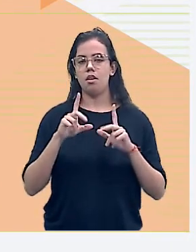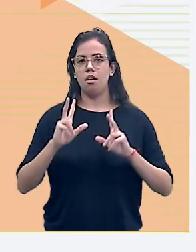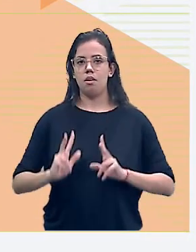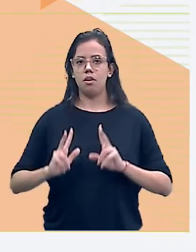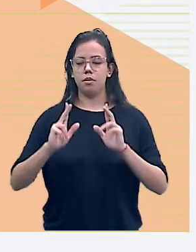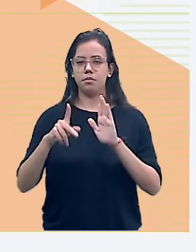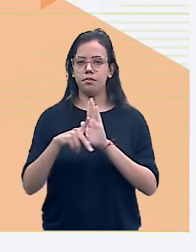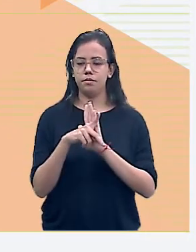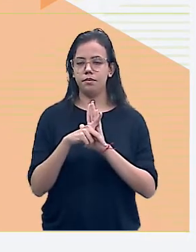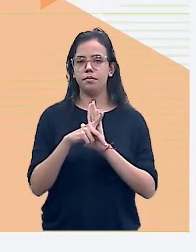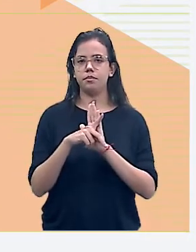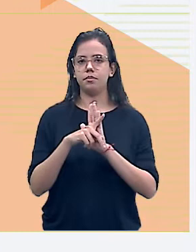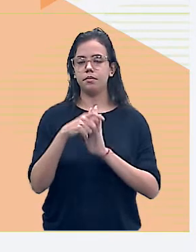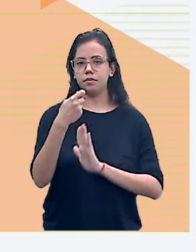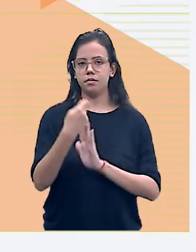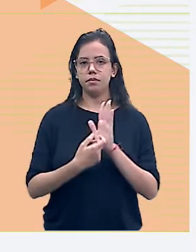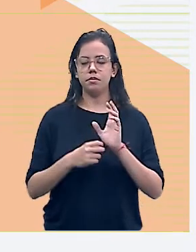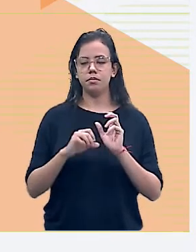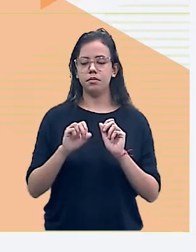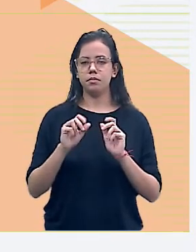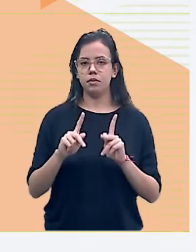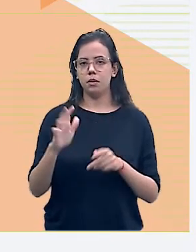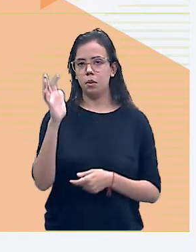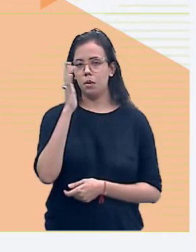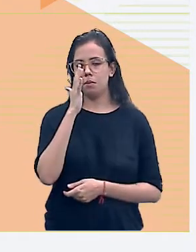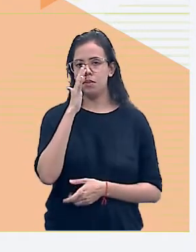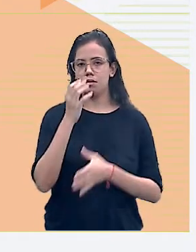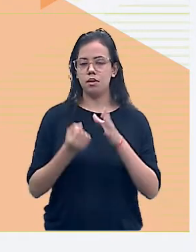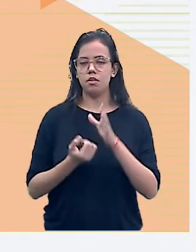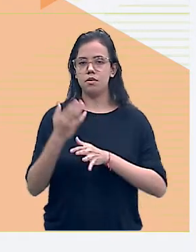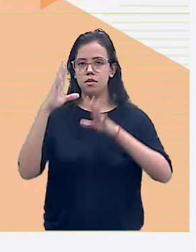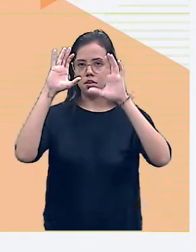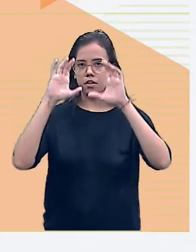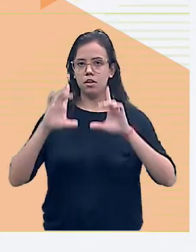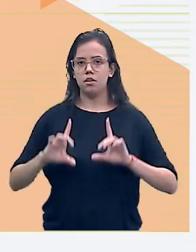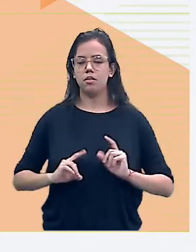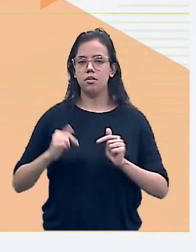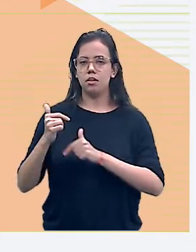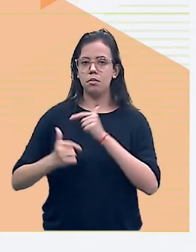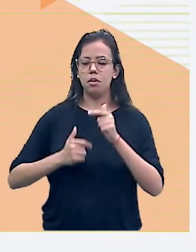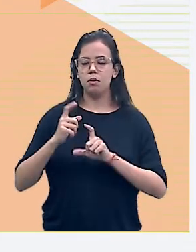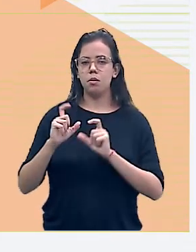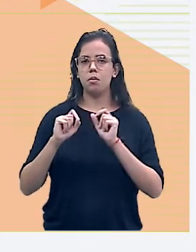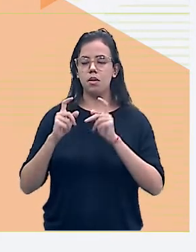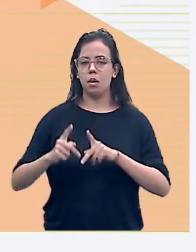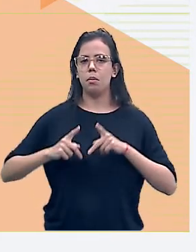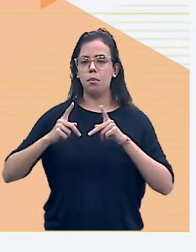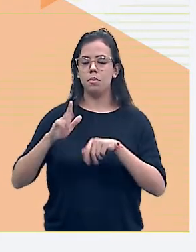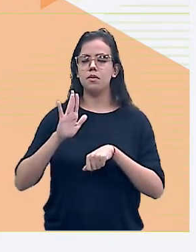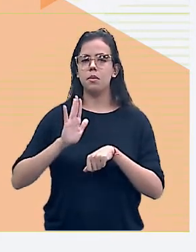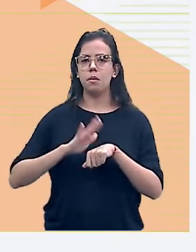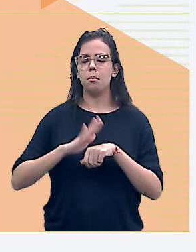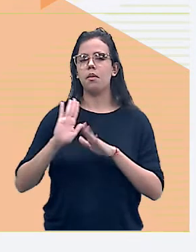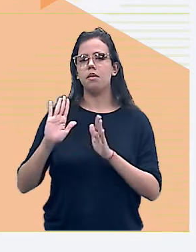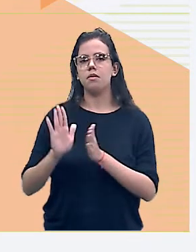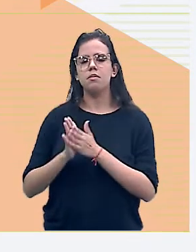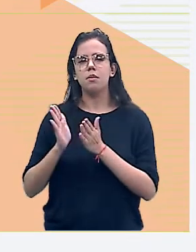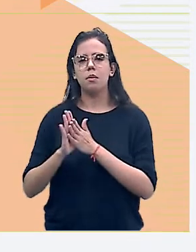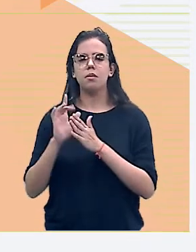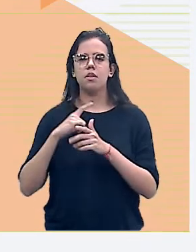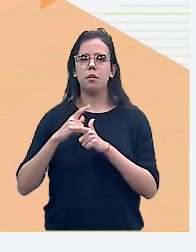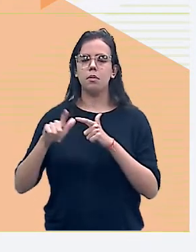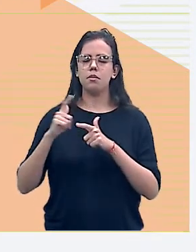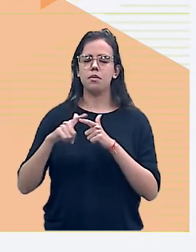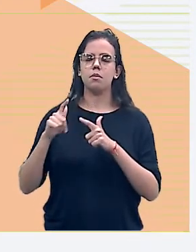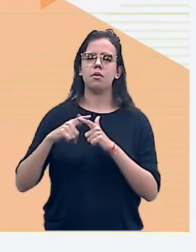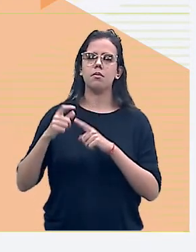da redação certo observa-se a formação de uma cidadania Operária na qual a população mais vulnerável socioeconomicamente